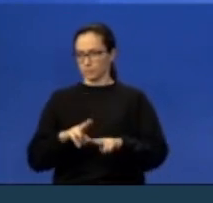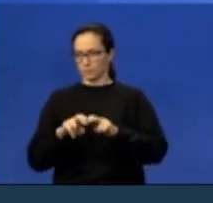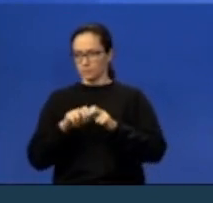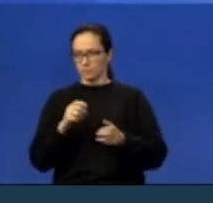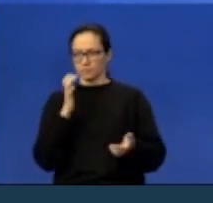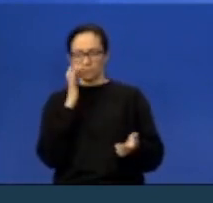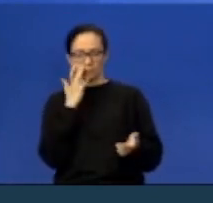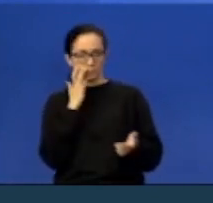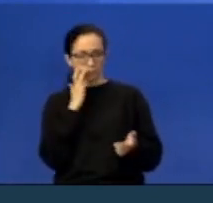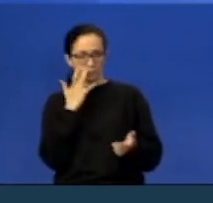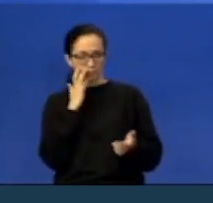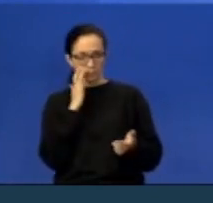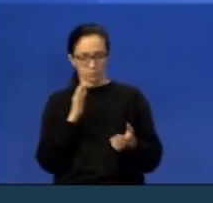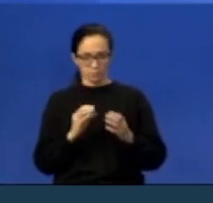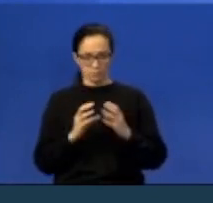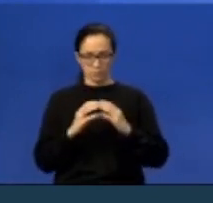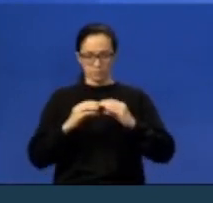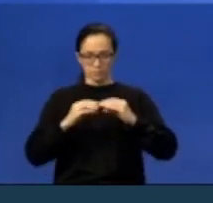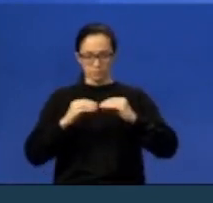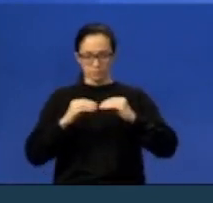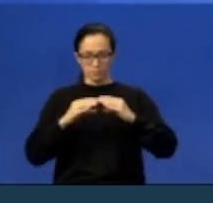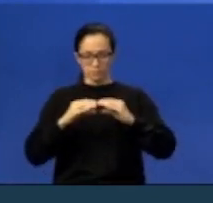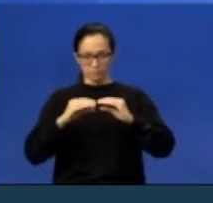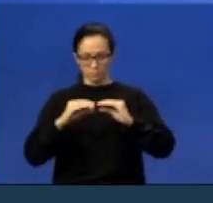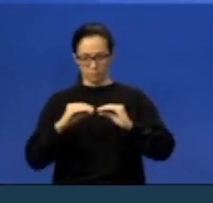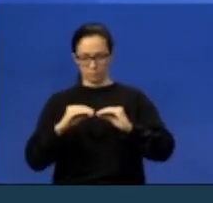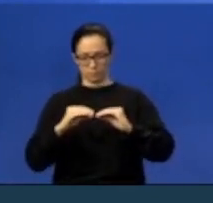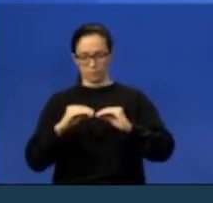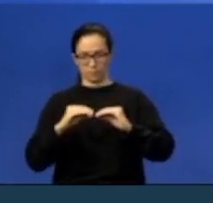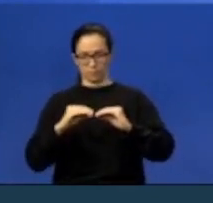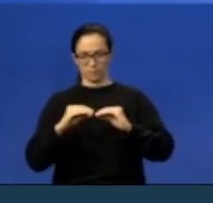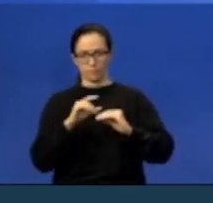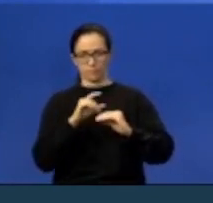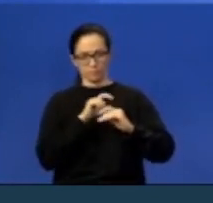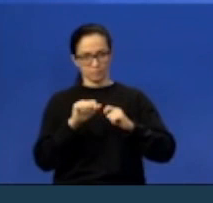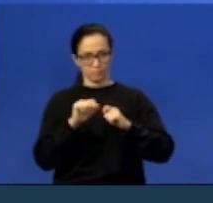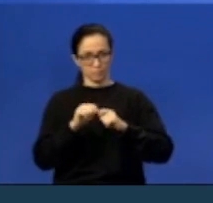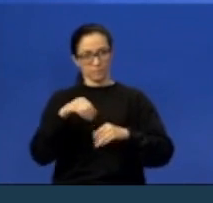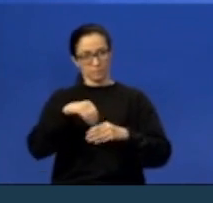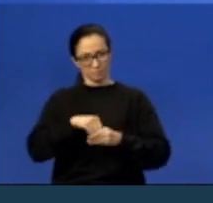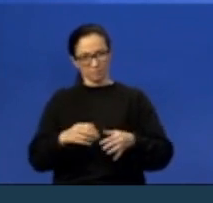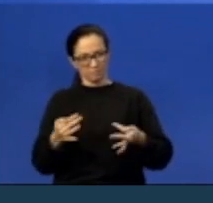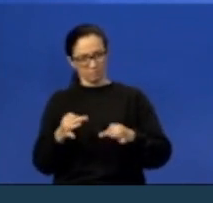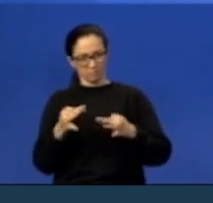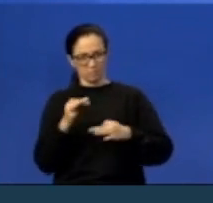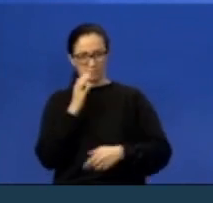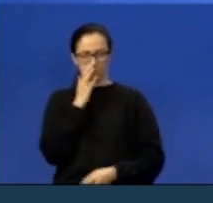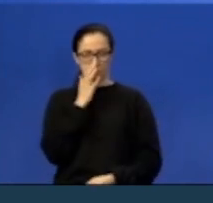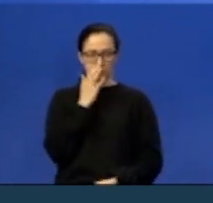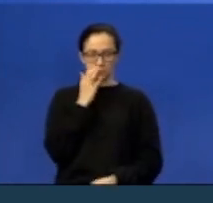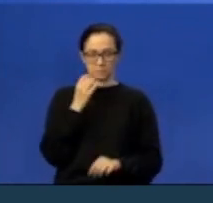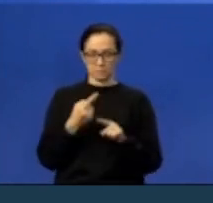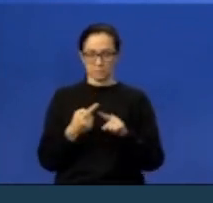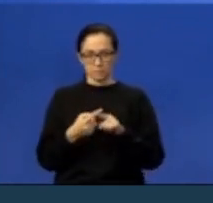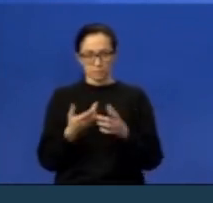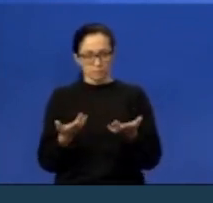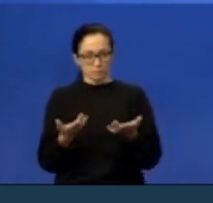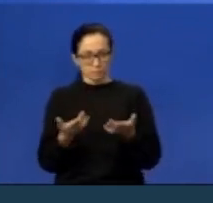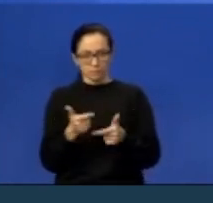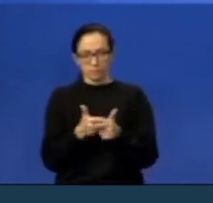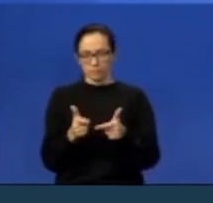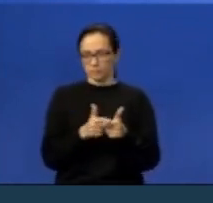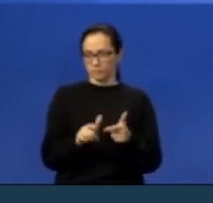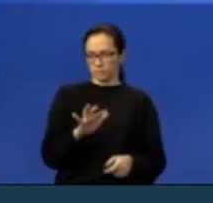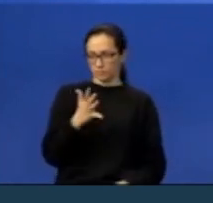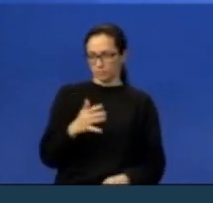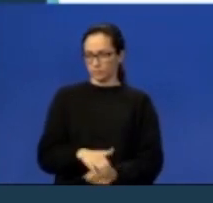tenha a capacidade de sofrer o traço de fratura, que seria a lesão óssea. Então, quando ocorre uma lesão